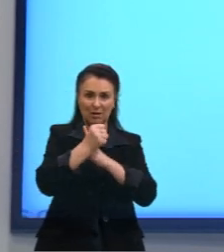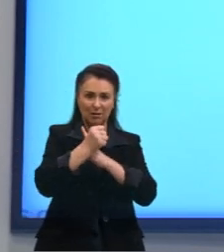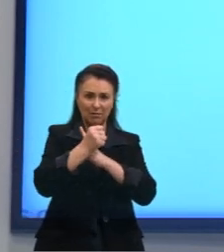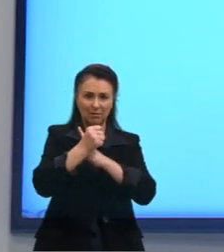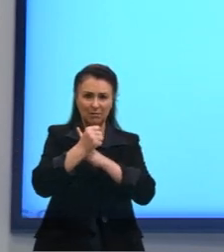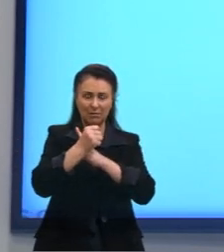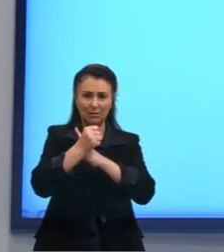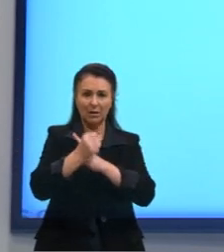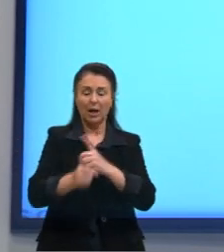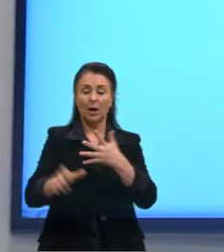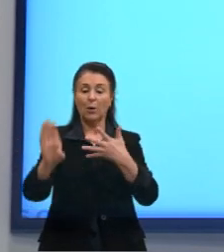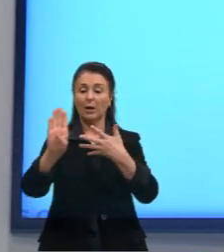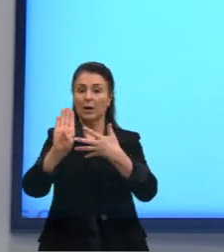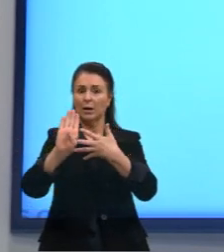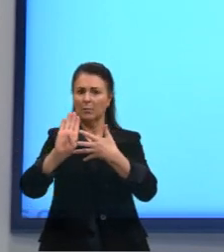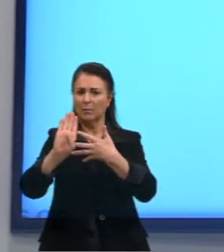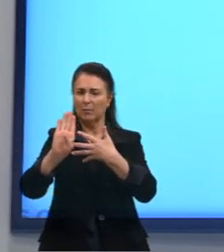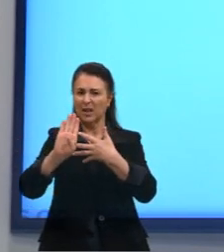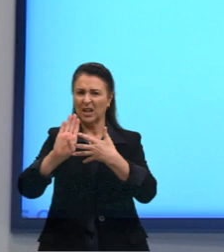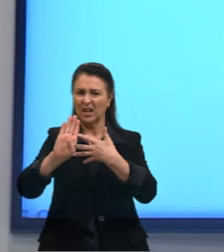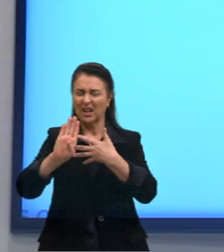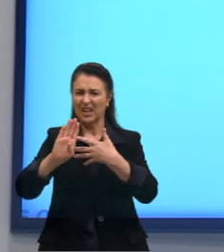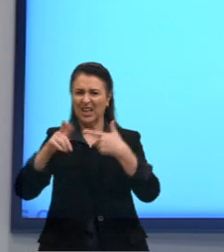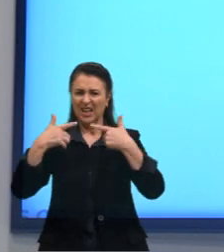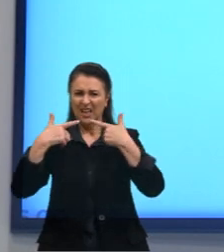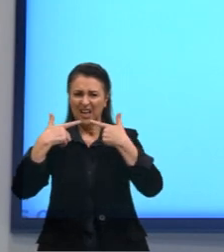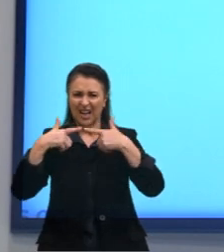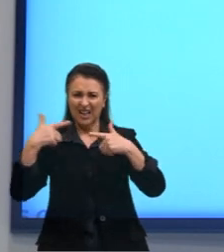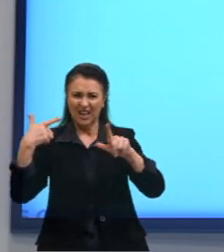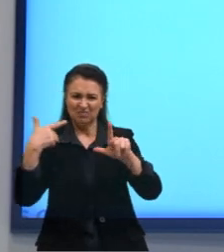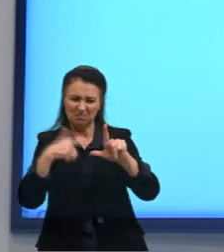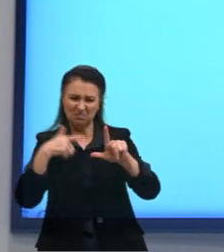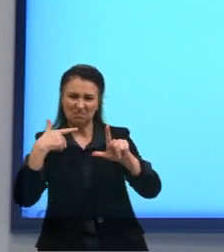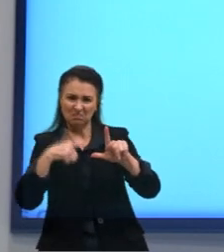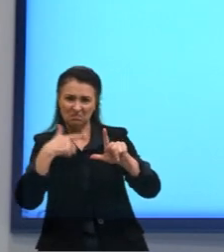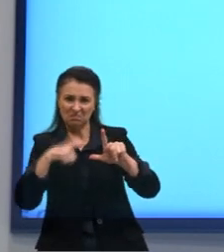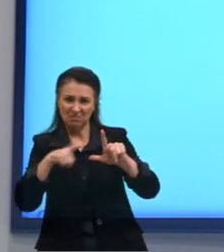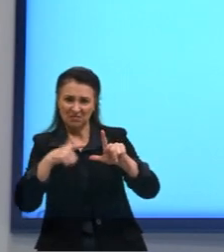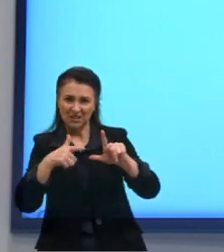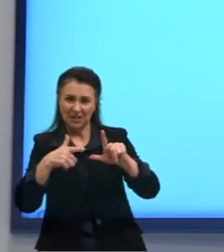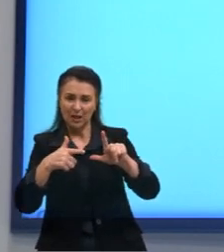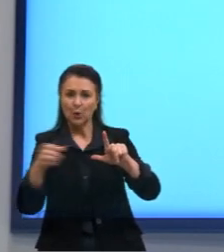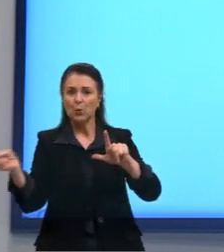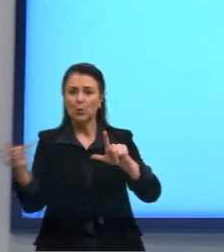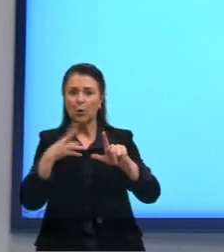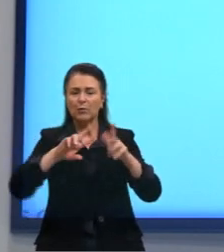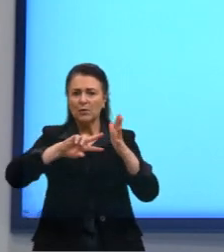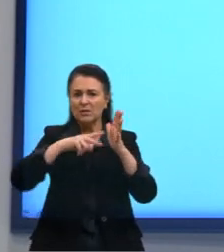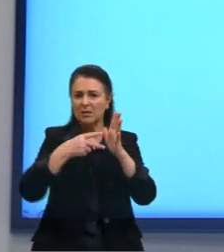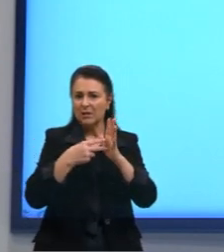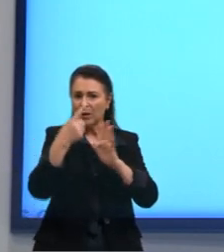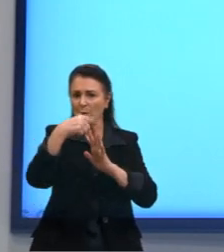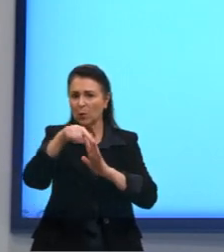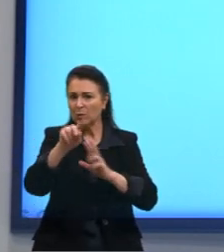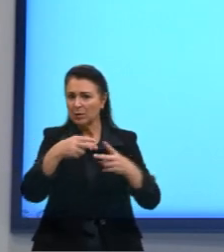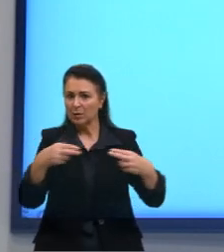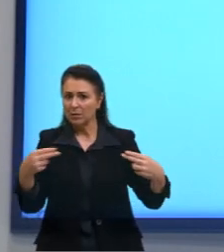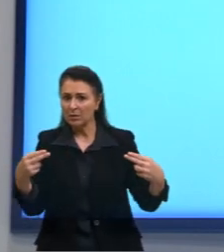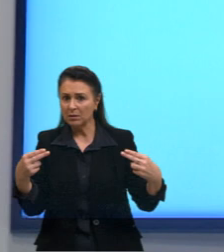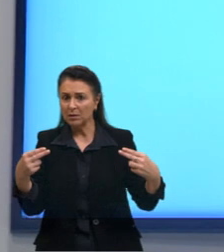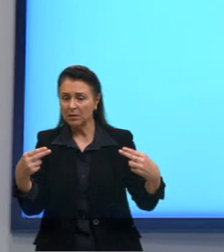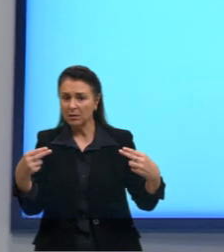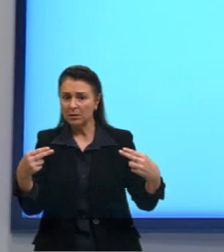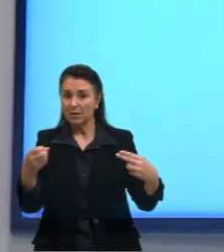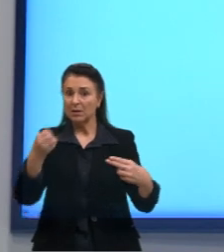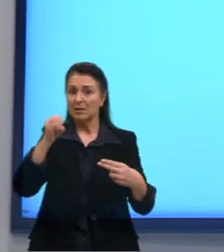letra B ironia para conseguir um novo significado ao termo outra coisa se